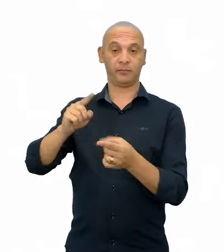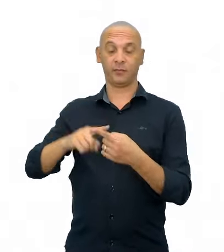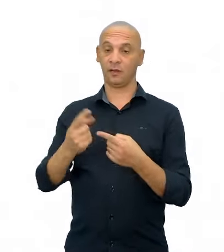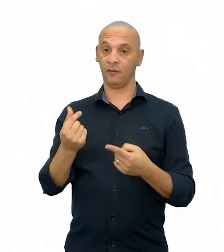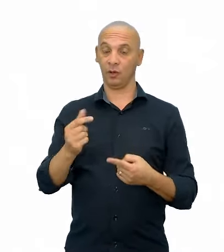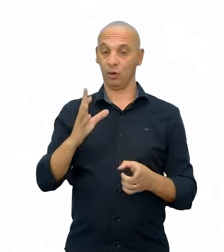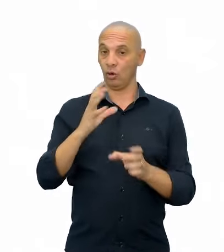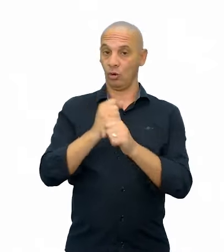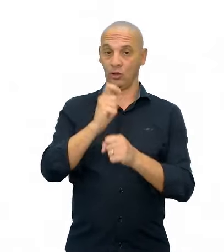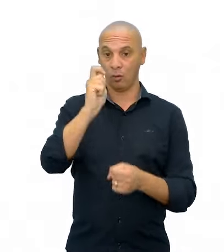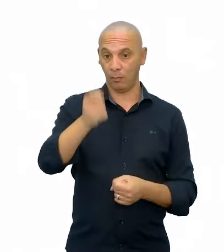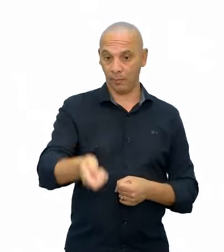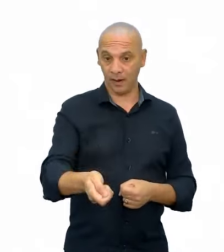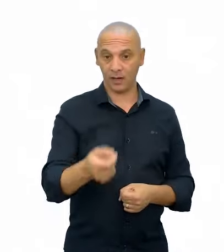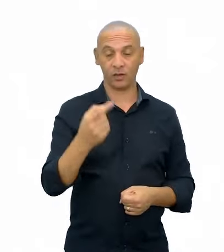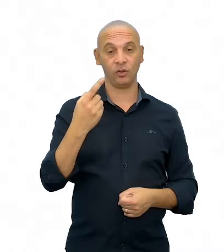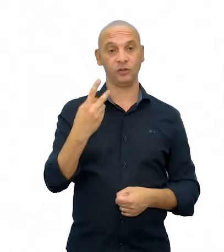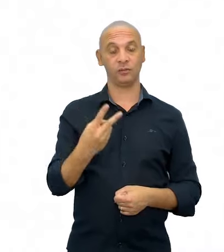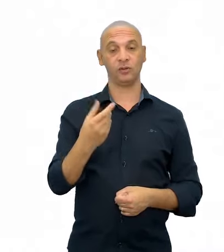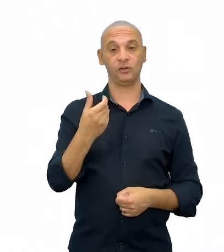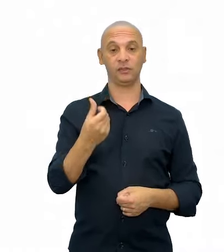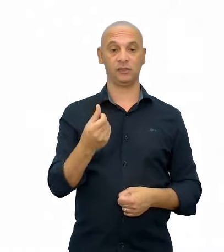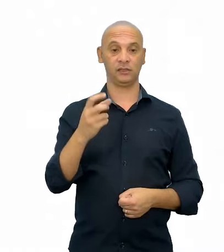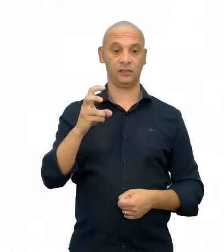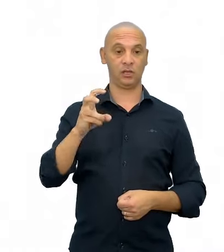vista, o refrigerador custa